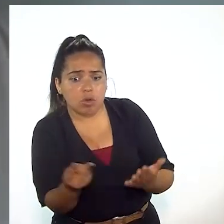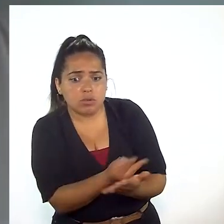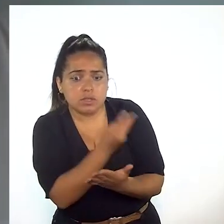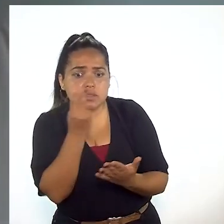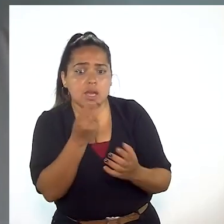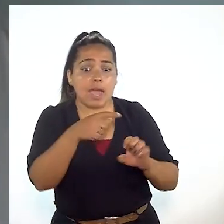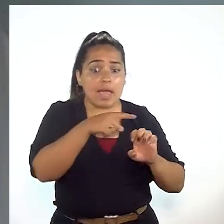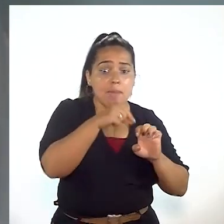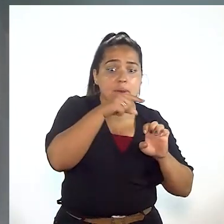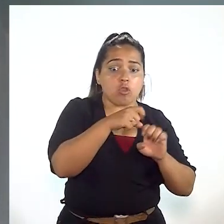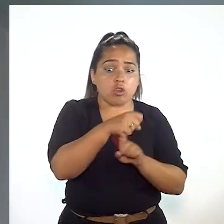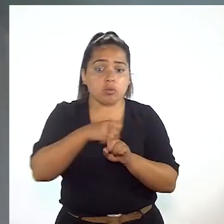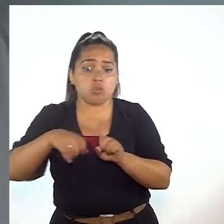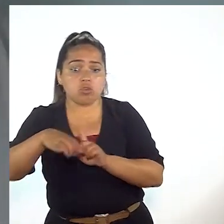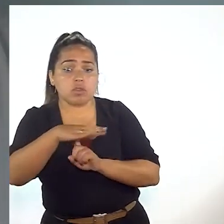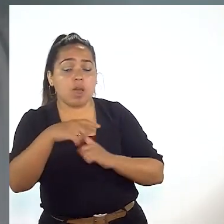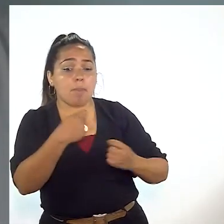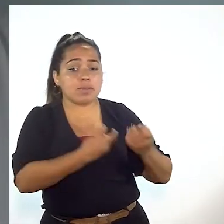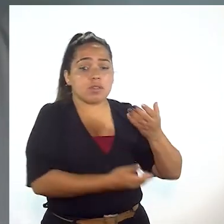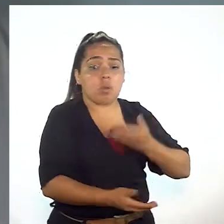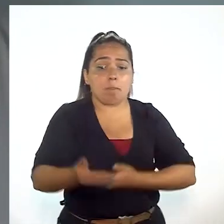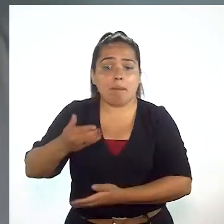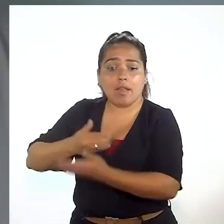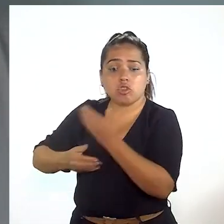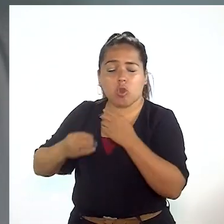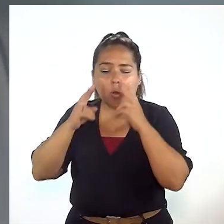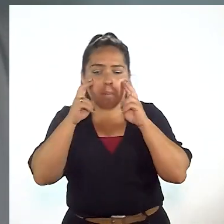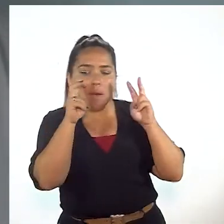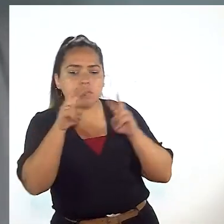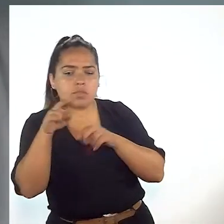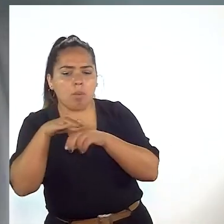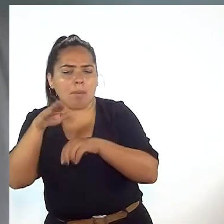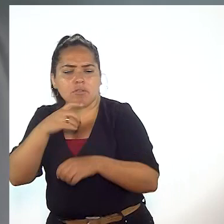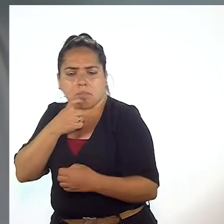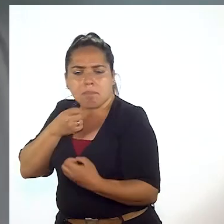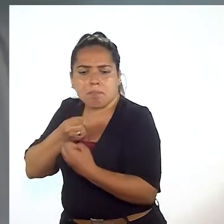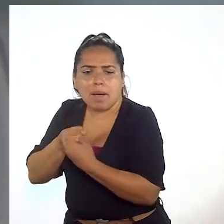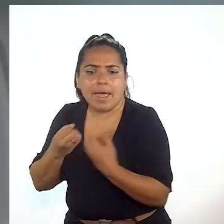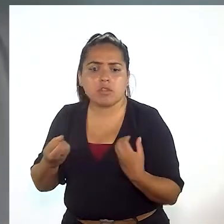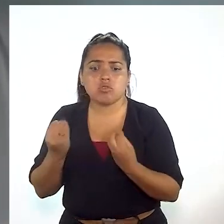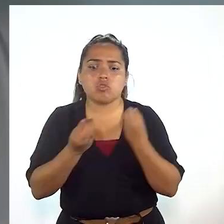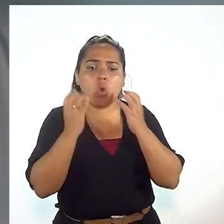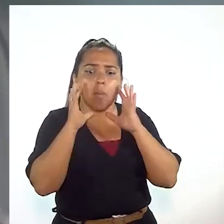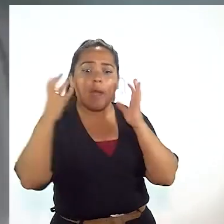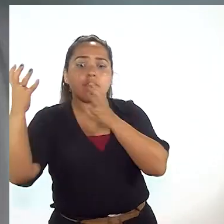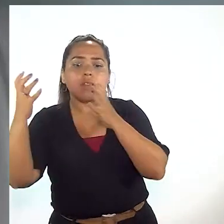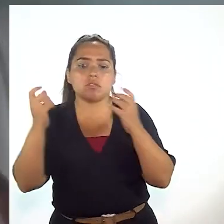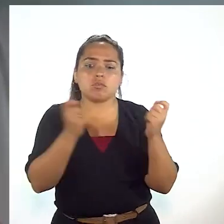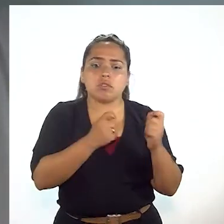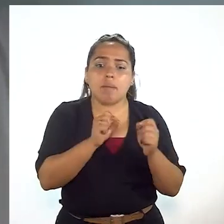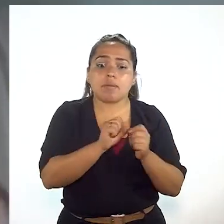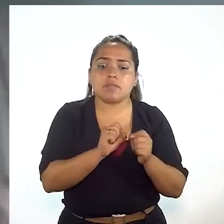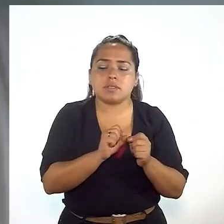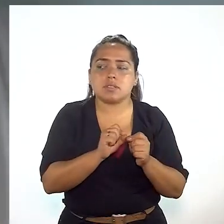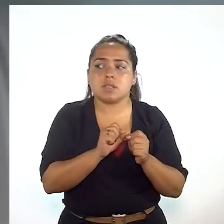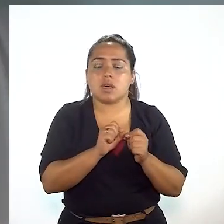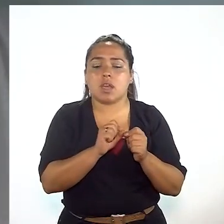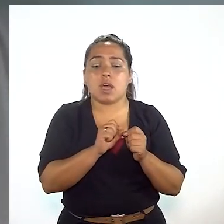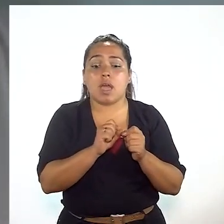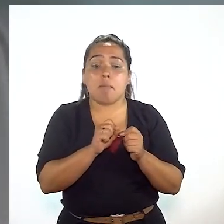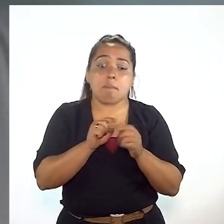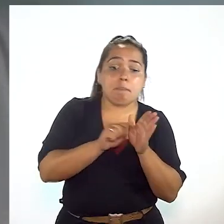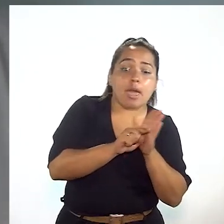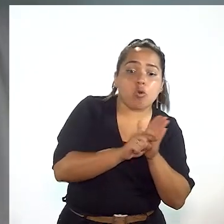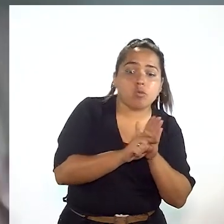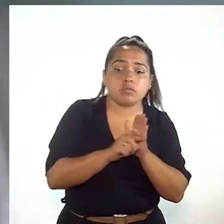frente, aí, fazendo acontecer nessa questão do empreendedorismo social, mas a gente precisa dessa troca, desse olhar mais próximo,